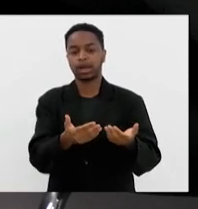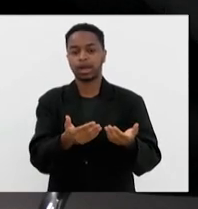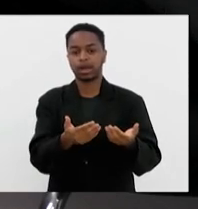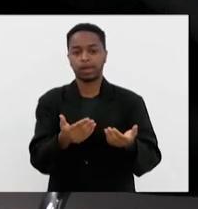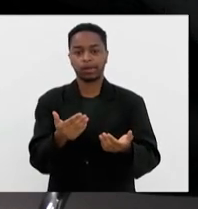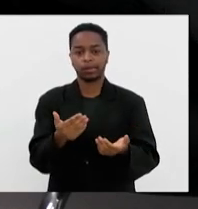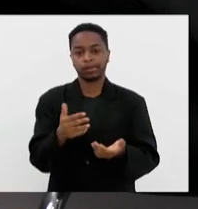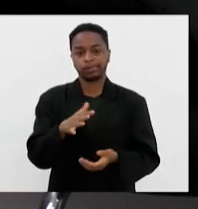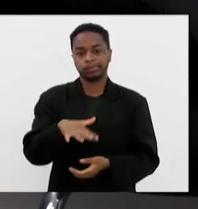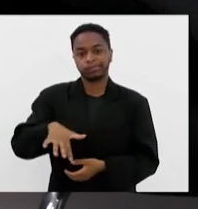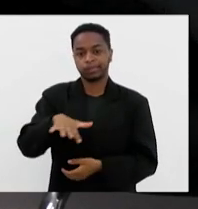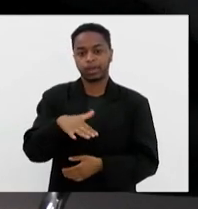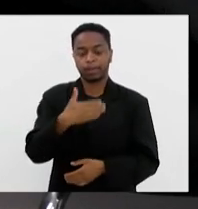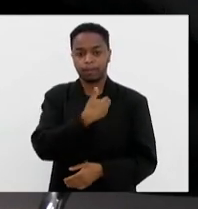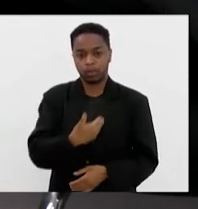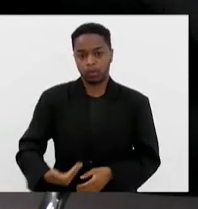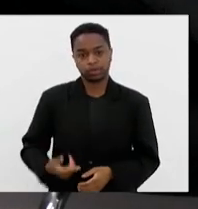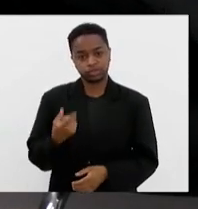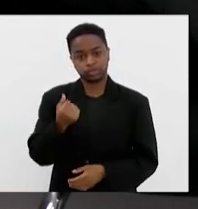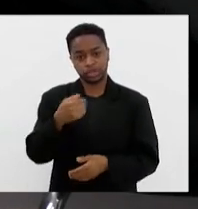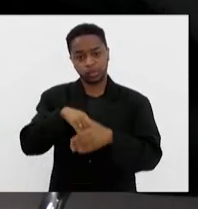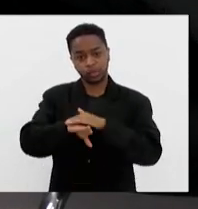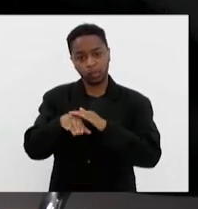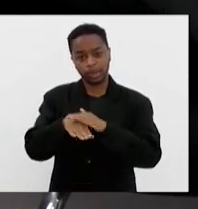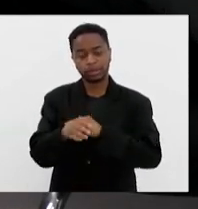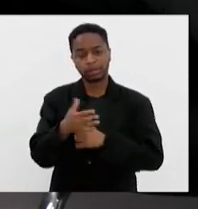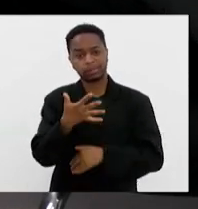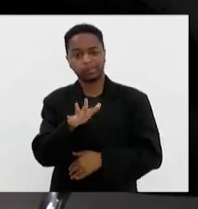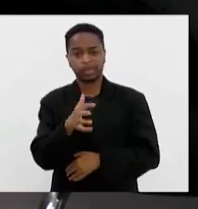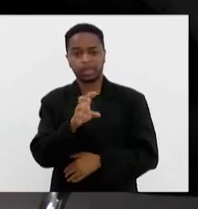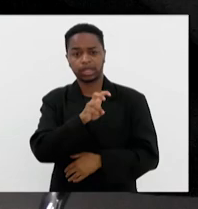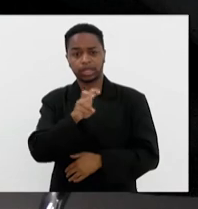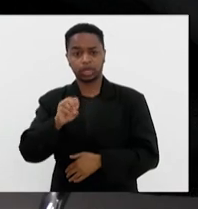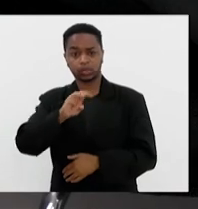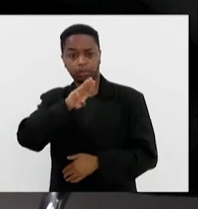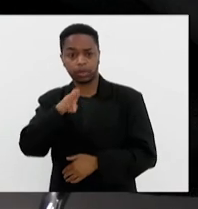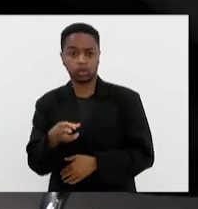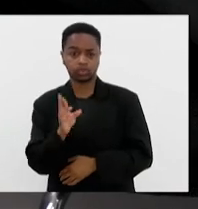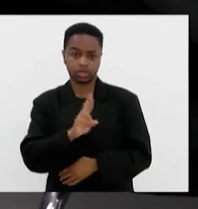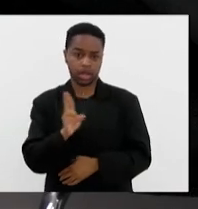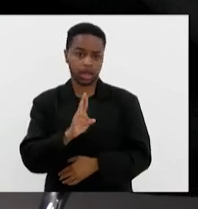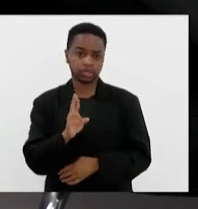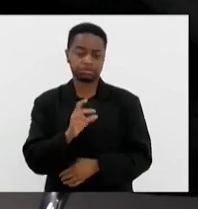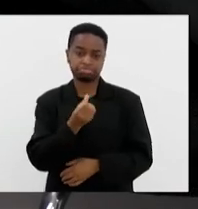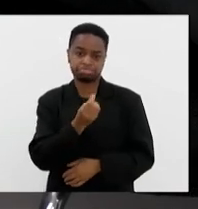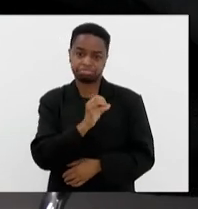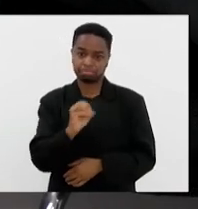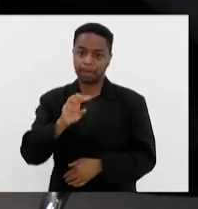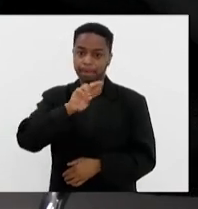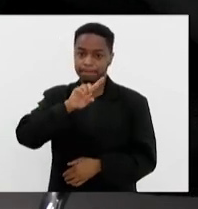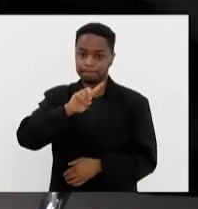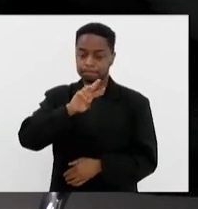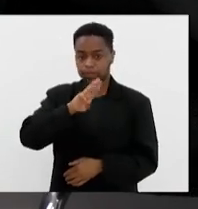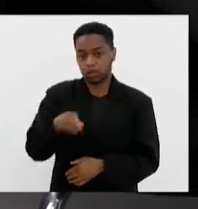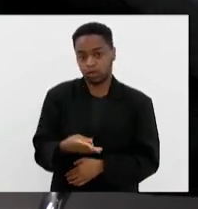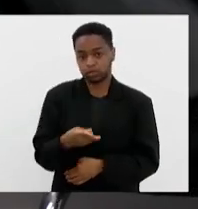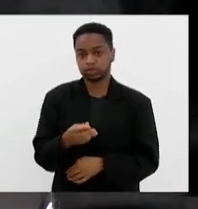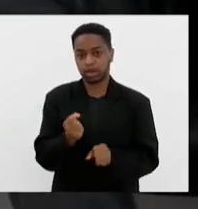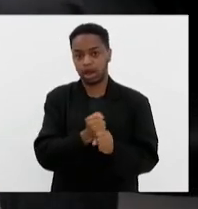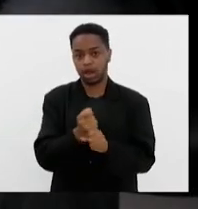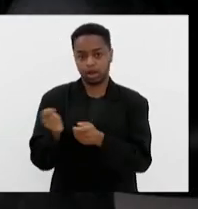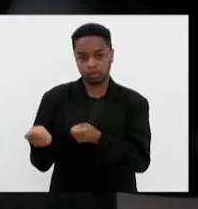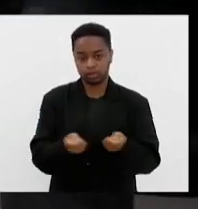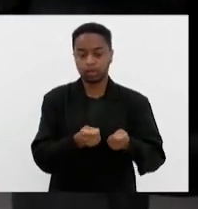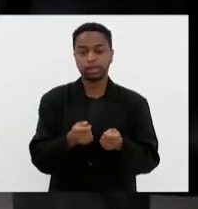como 500 a 600 milhões de reais por ano, dos quais 50% irão para os